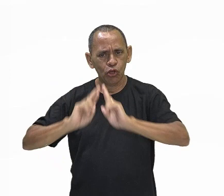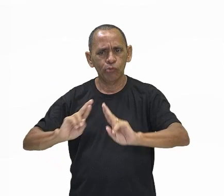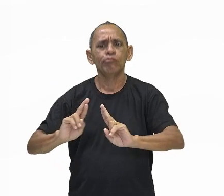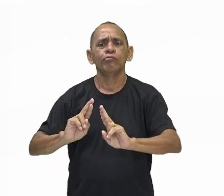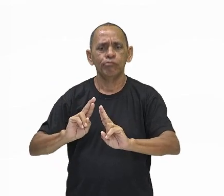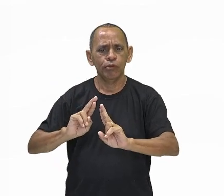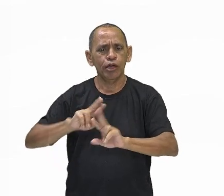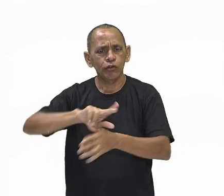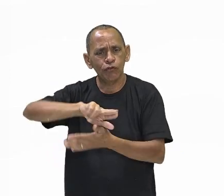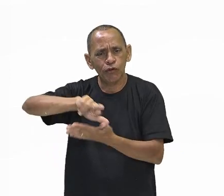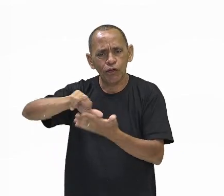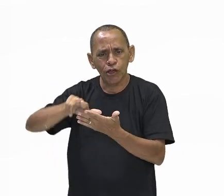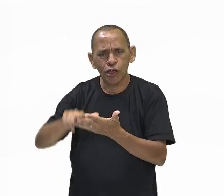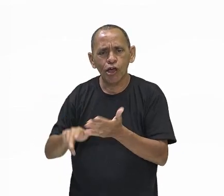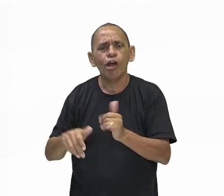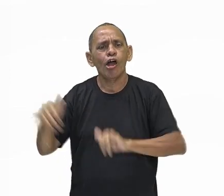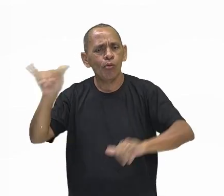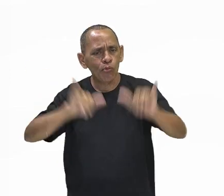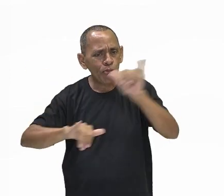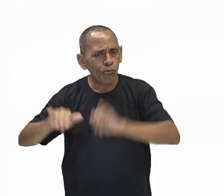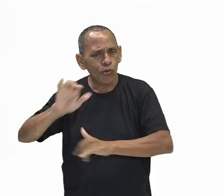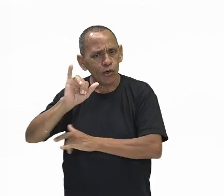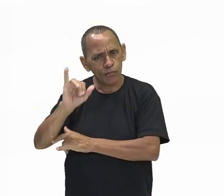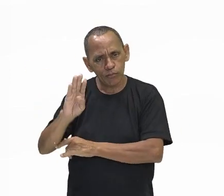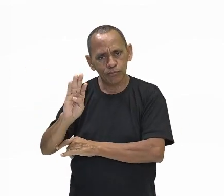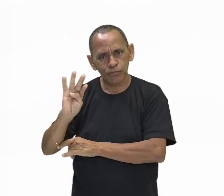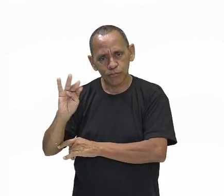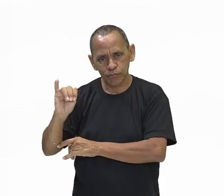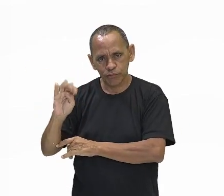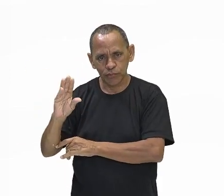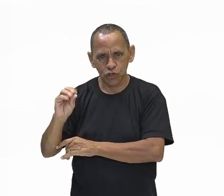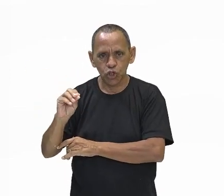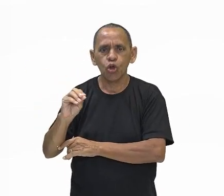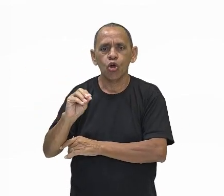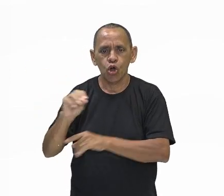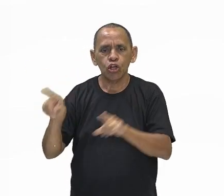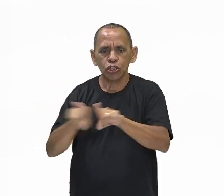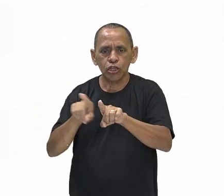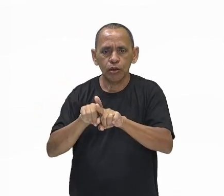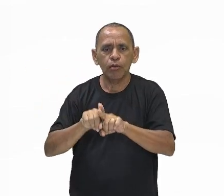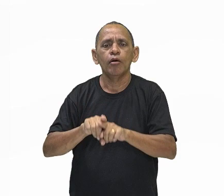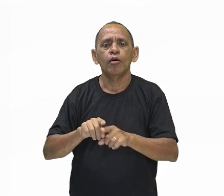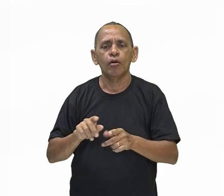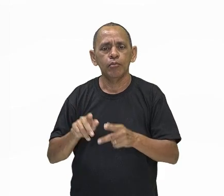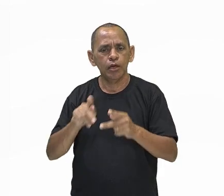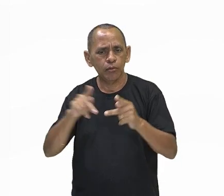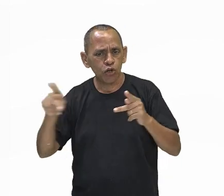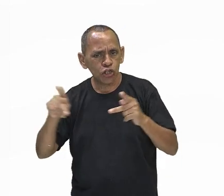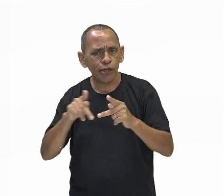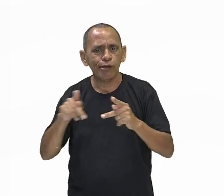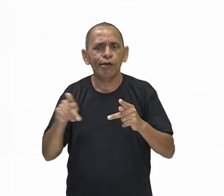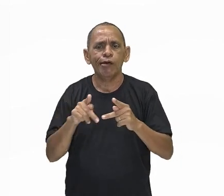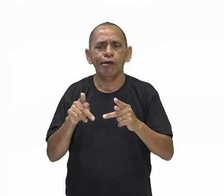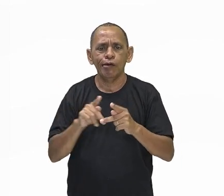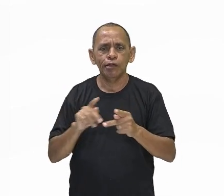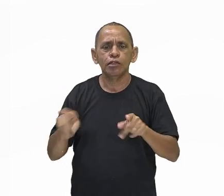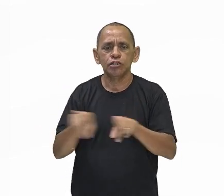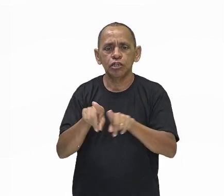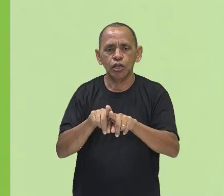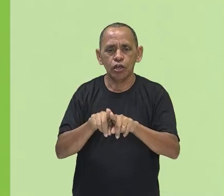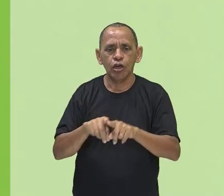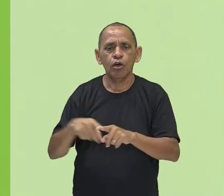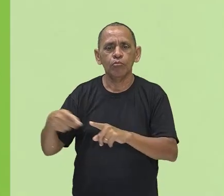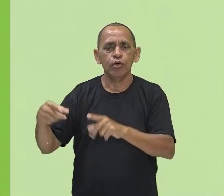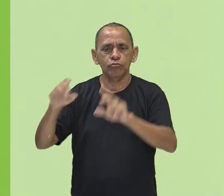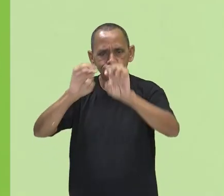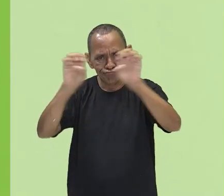bioquímica, aminoácidos, proteínas, enzimas, estrutura do DNA e RNA e o detalhamento, tipos de lentes.